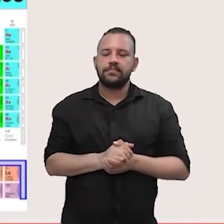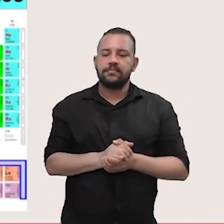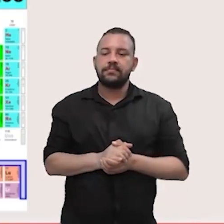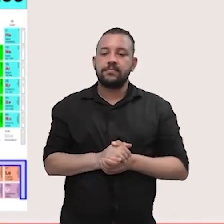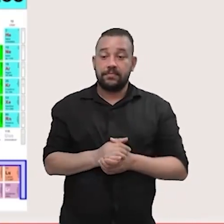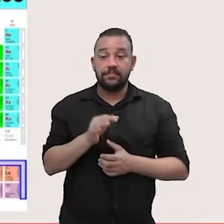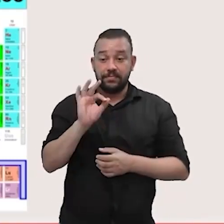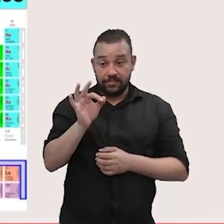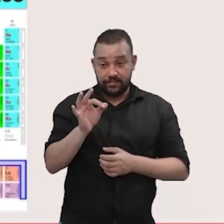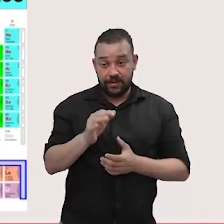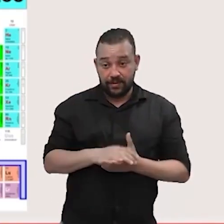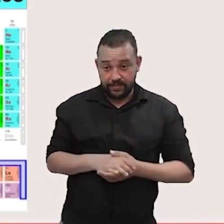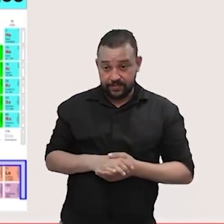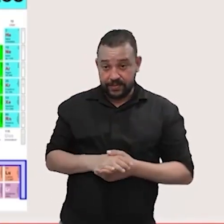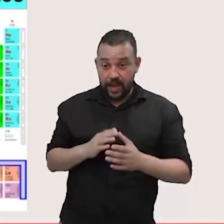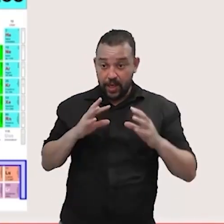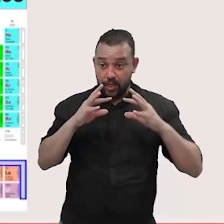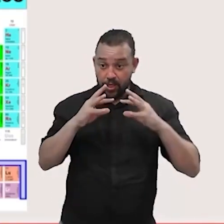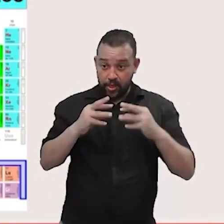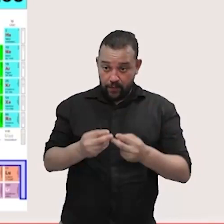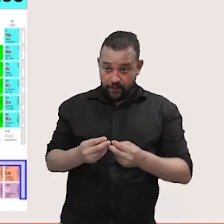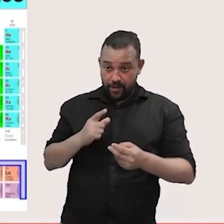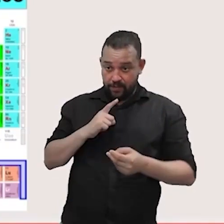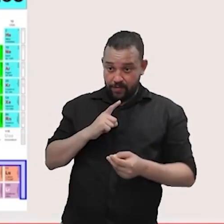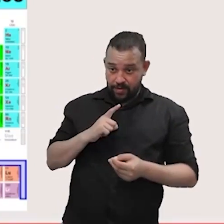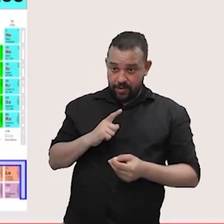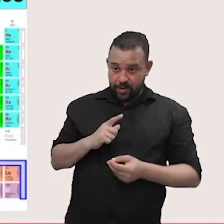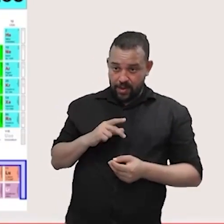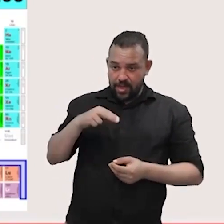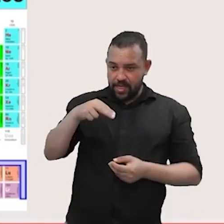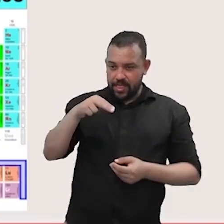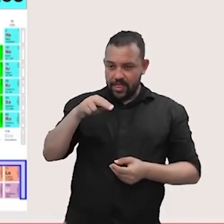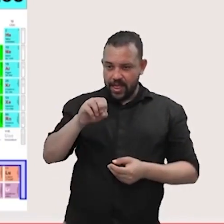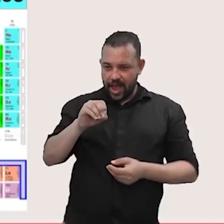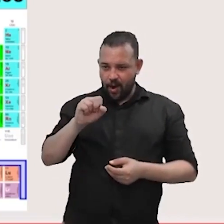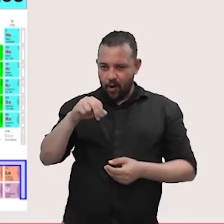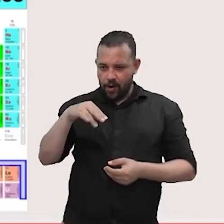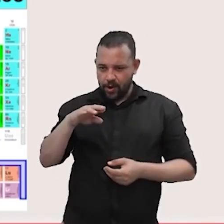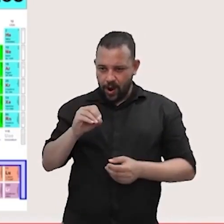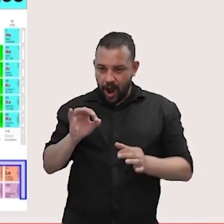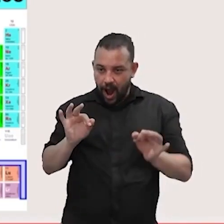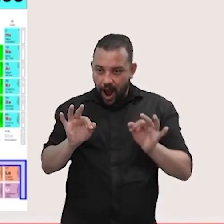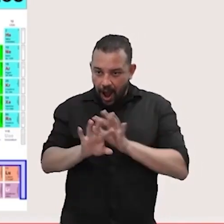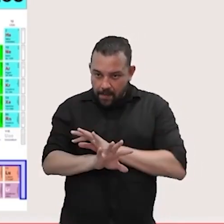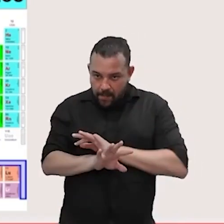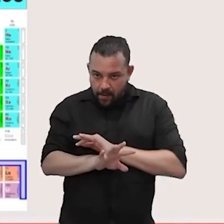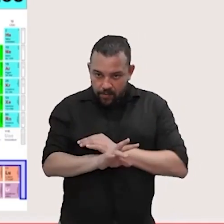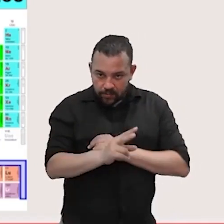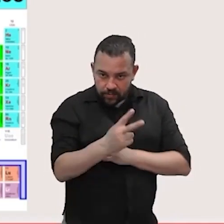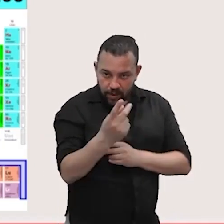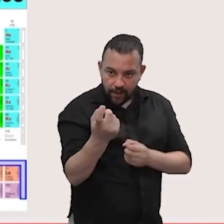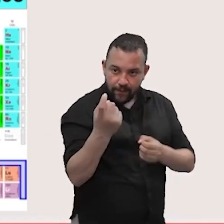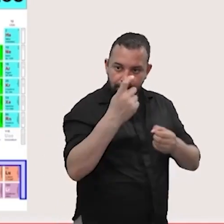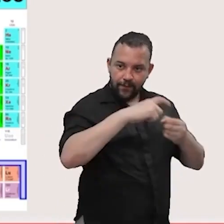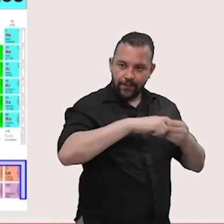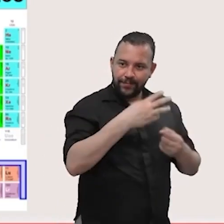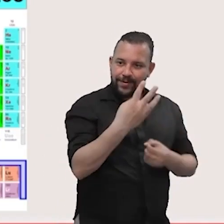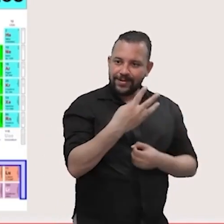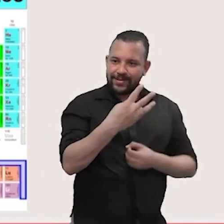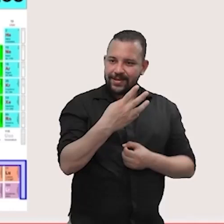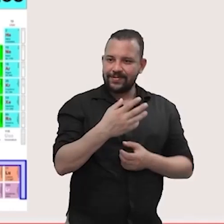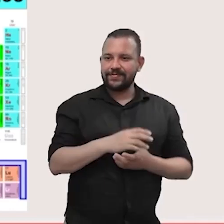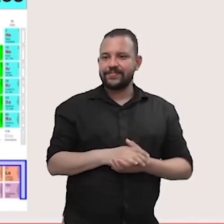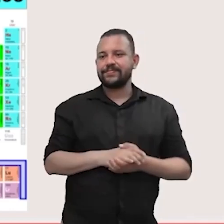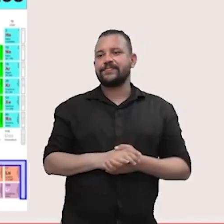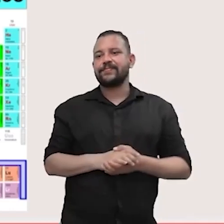Certinho? Aí lá no final tem quem? Neônio. Acabou o segundo período, aí volta para o terceiro período.